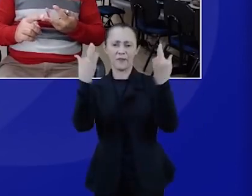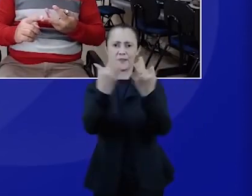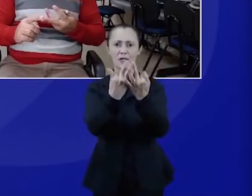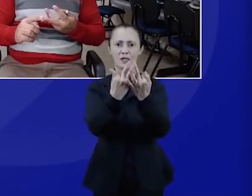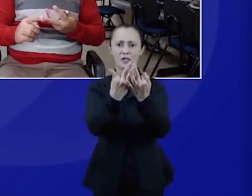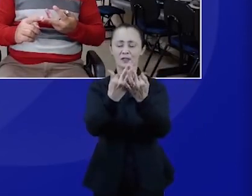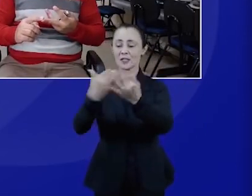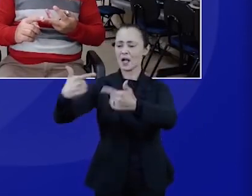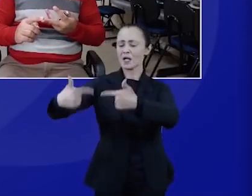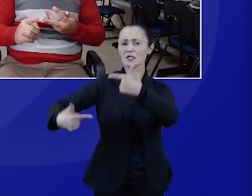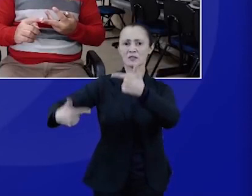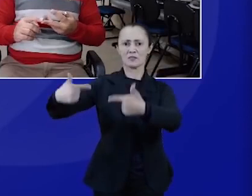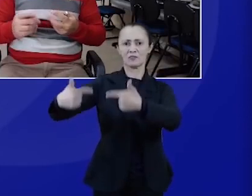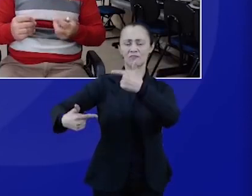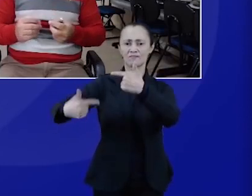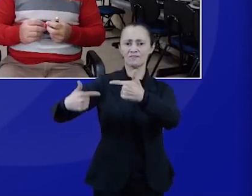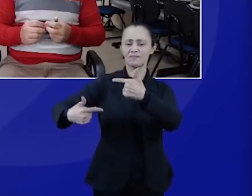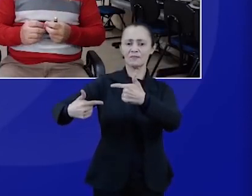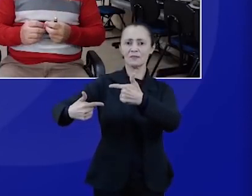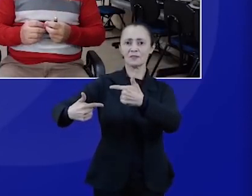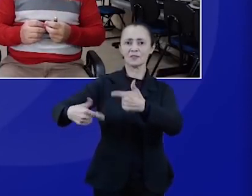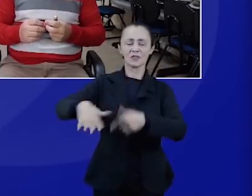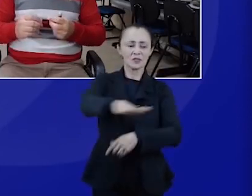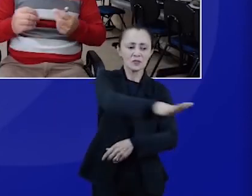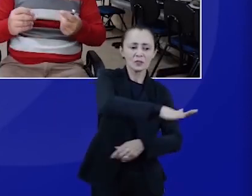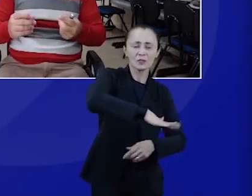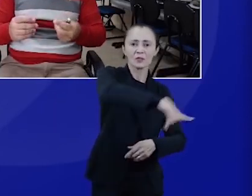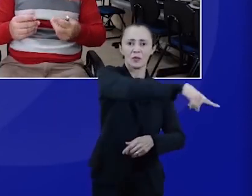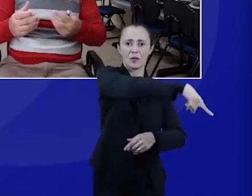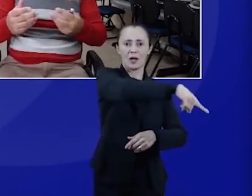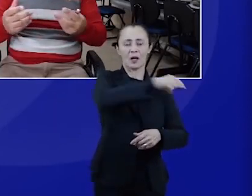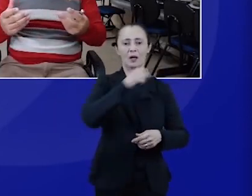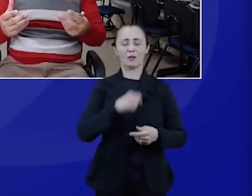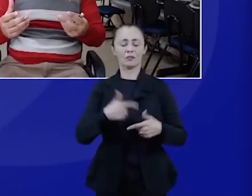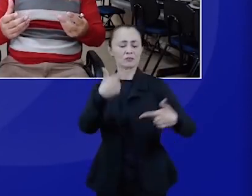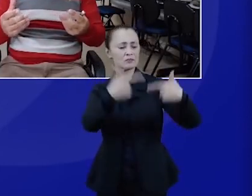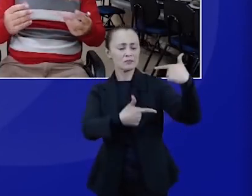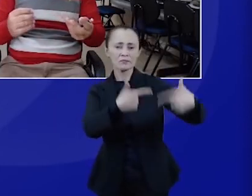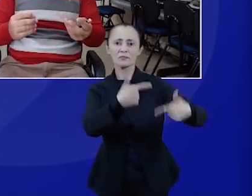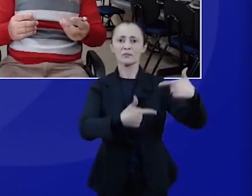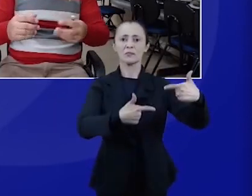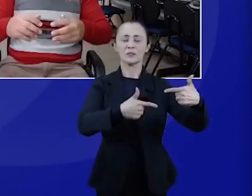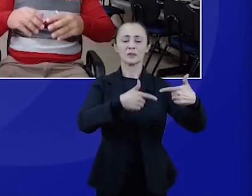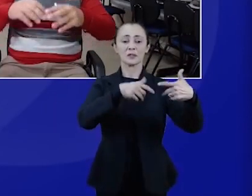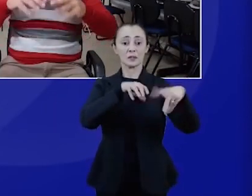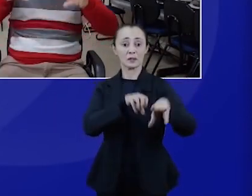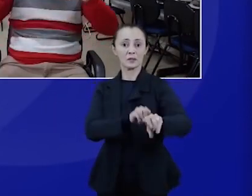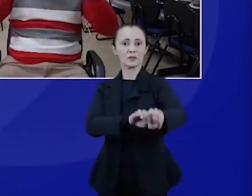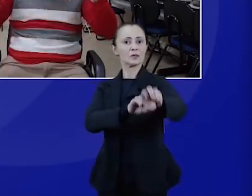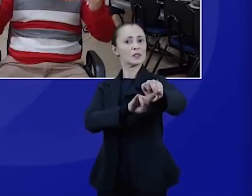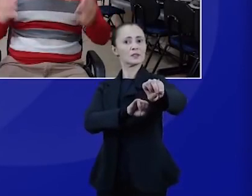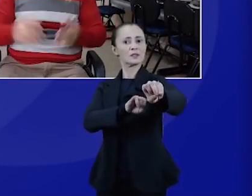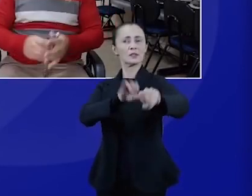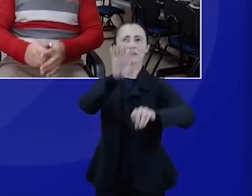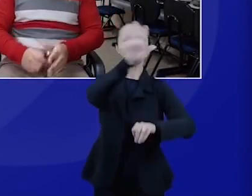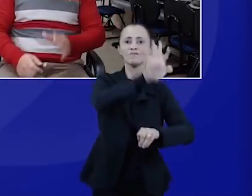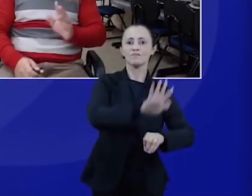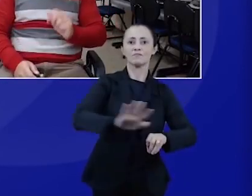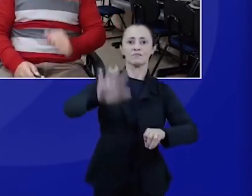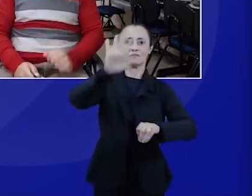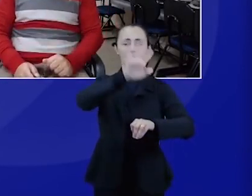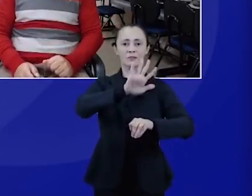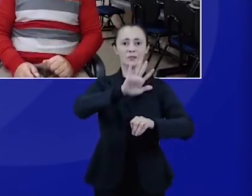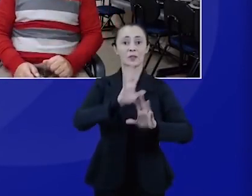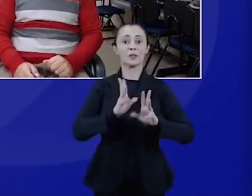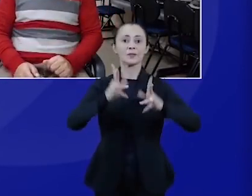as políticas permanentes deste local, as políticas permanentes da educação do campo numa visão geral.